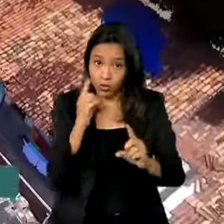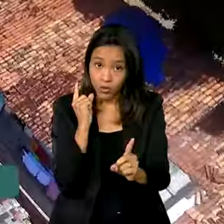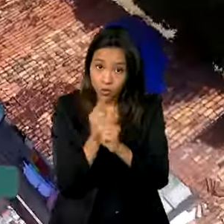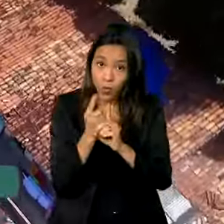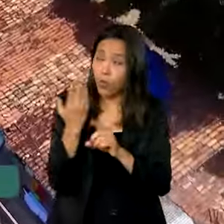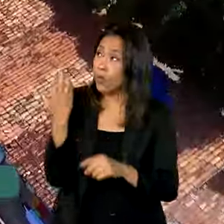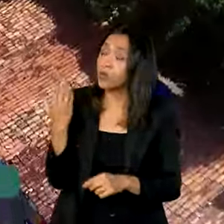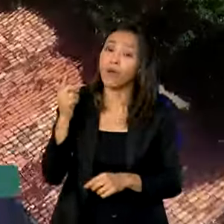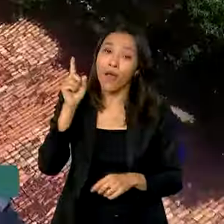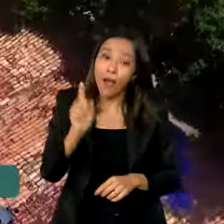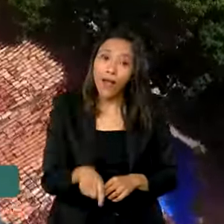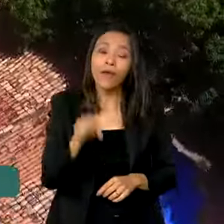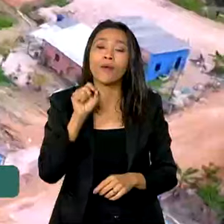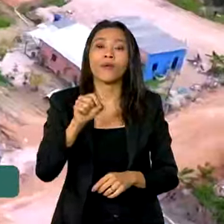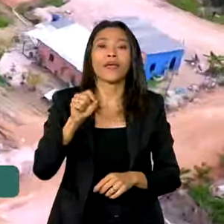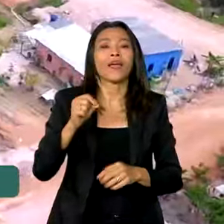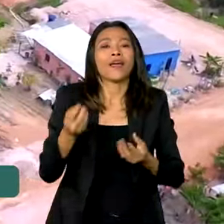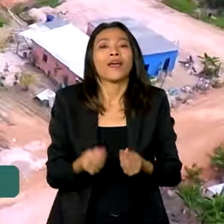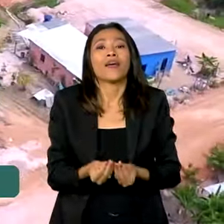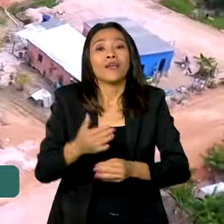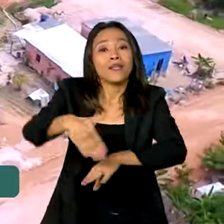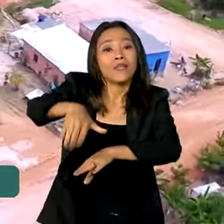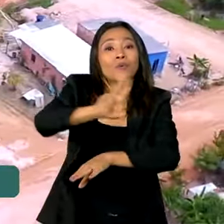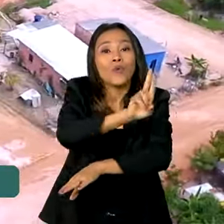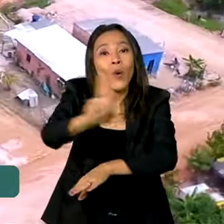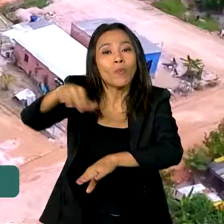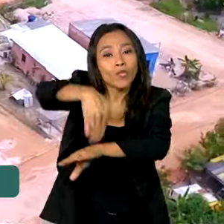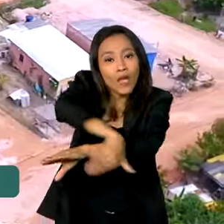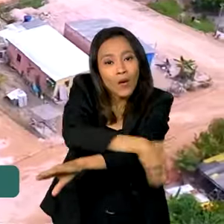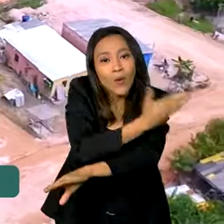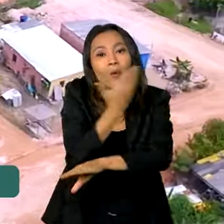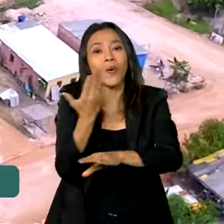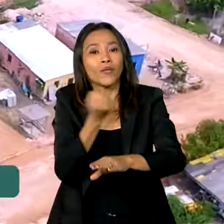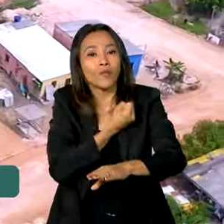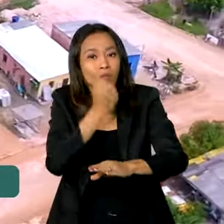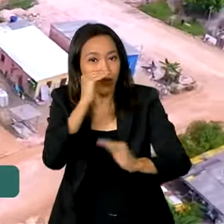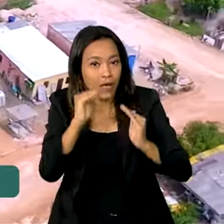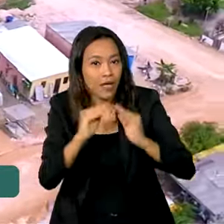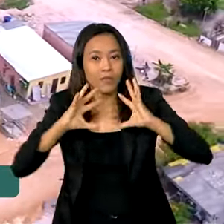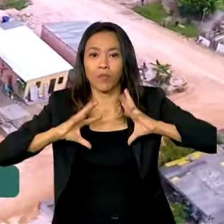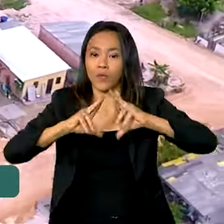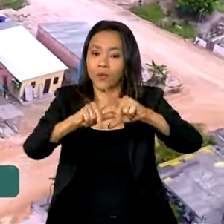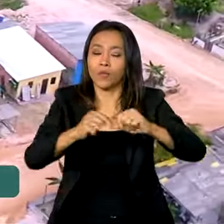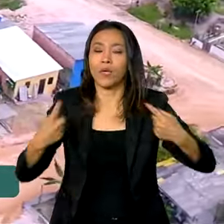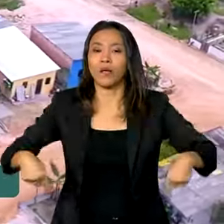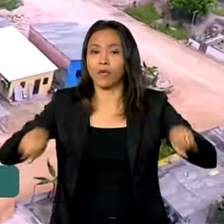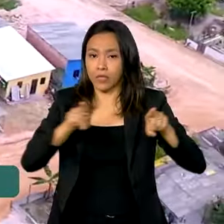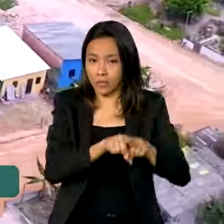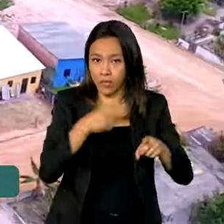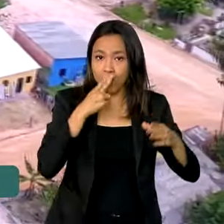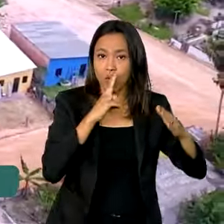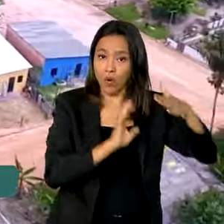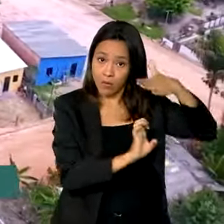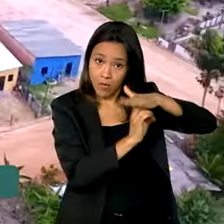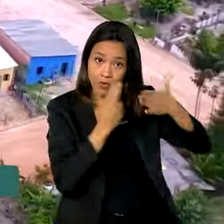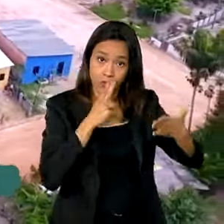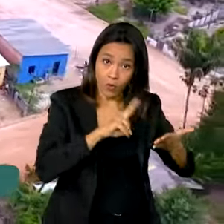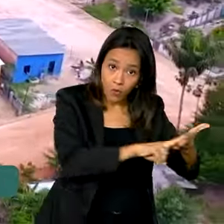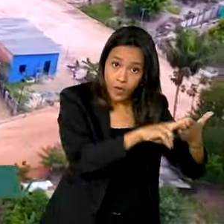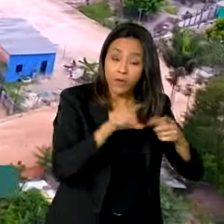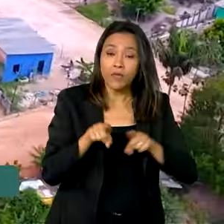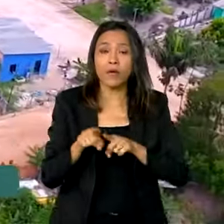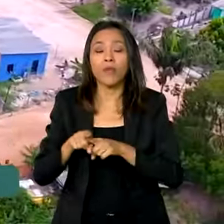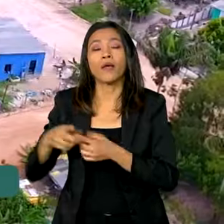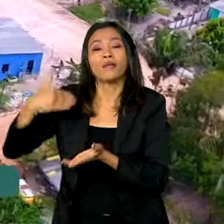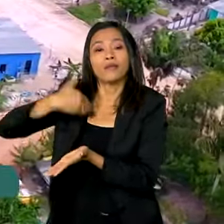projeto CEP para Todos, realizado pelos Correios em parceria com a Secretaria Nacional de Periferias do